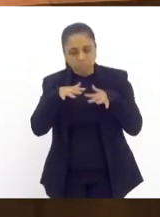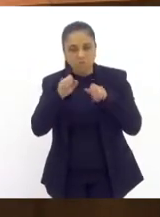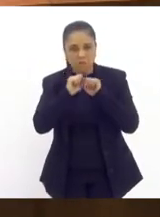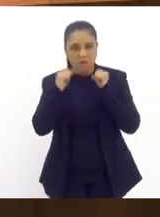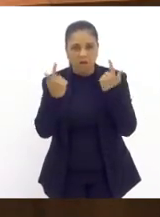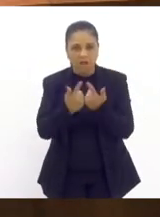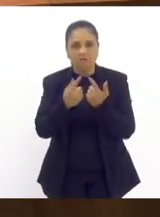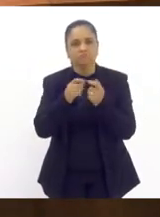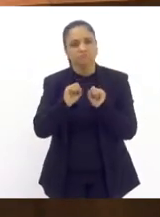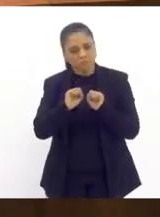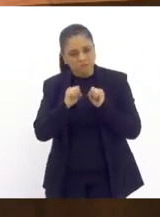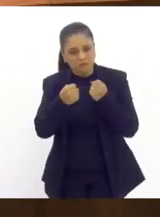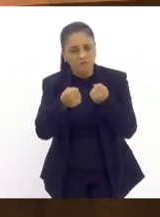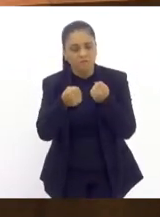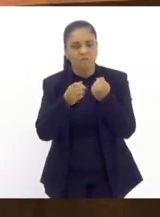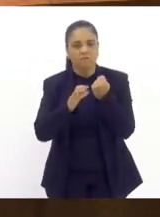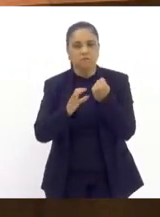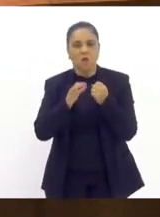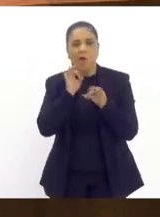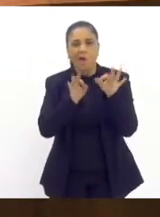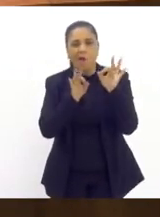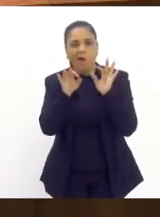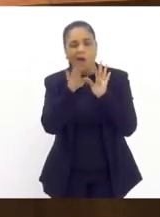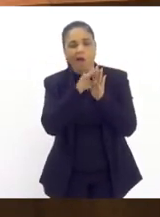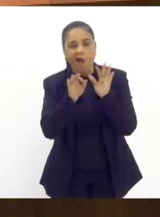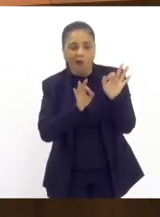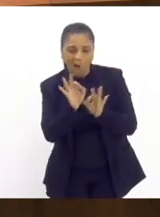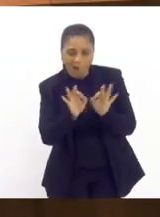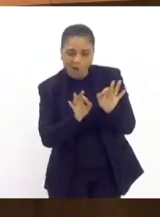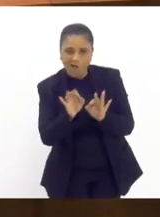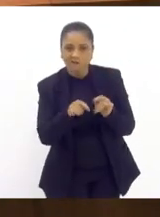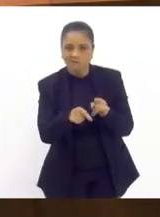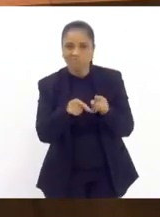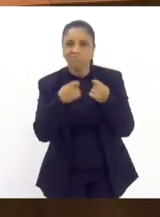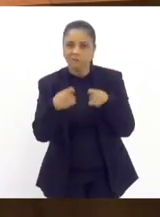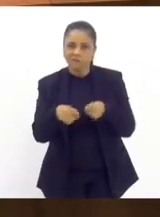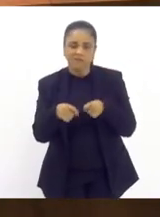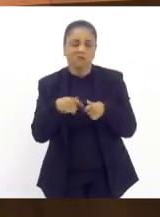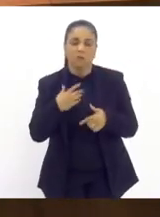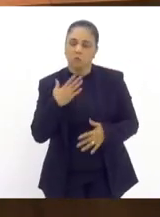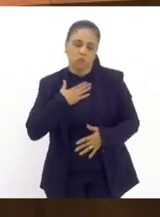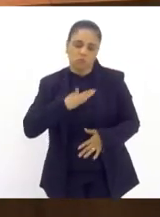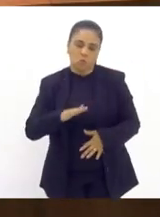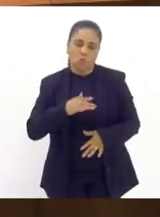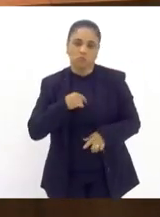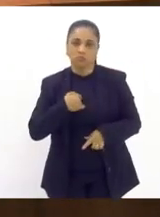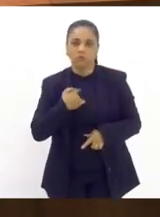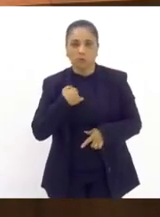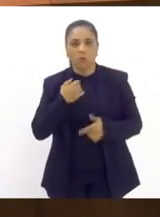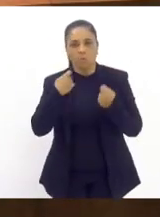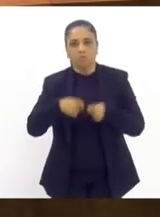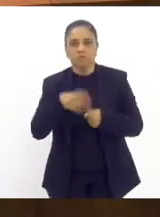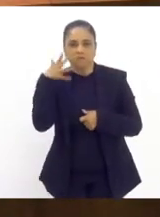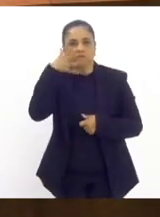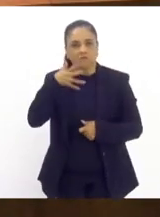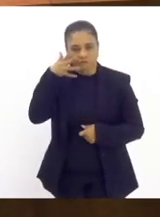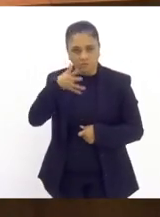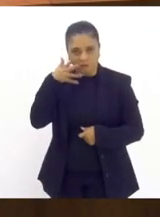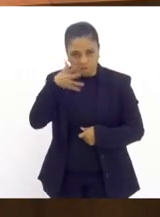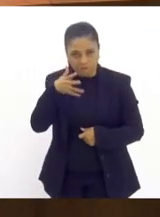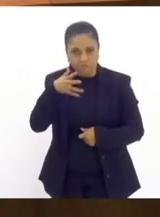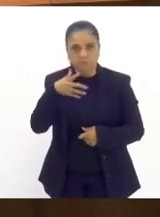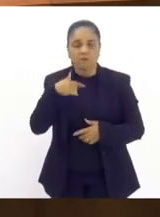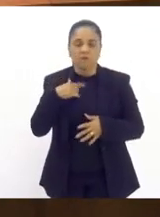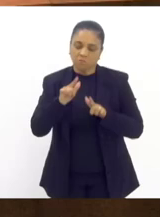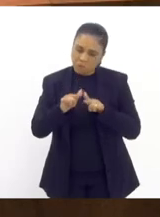defendem a ordem porque foi leviano e eu não posso deixar isso passar então Presidente eu não quero me estender mas não poderia deixar de